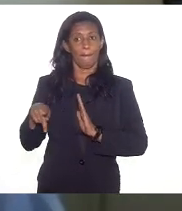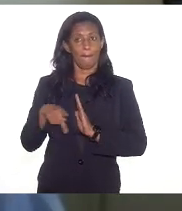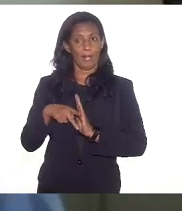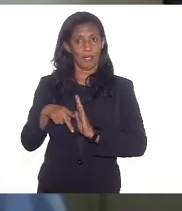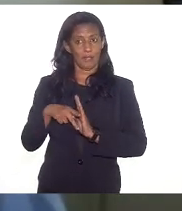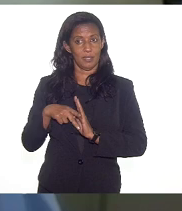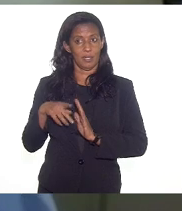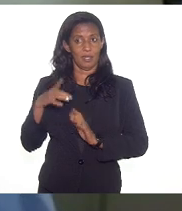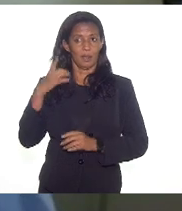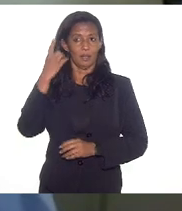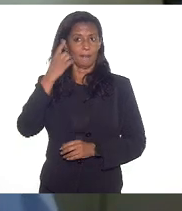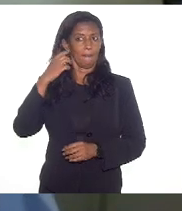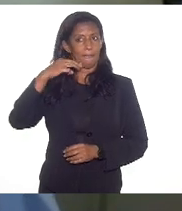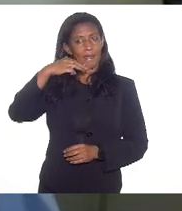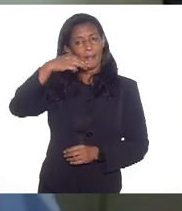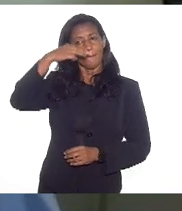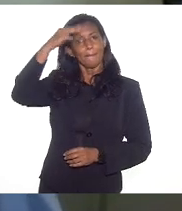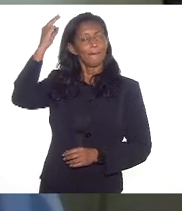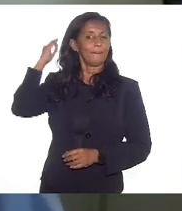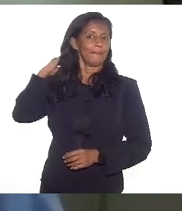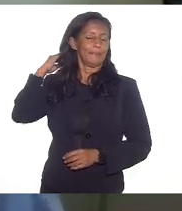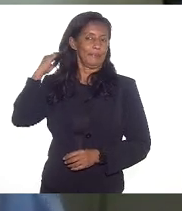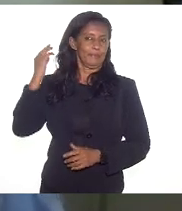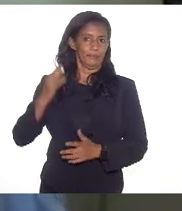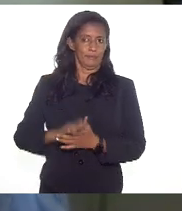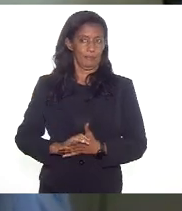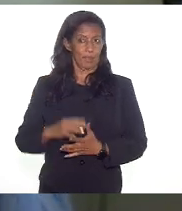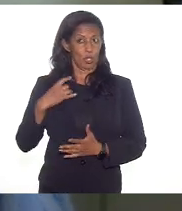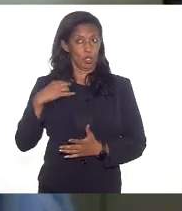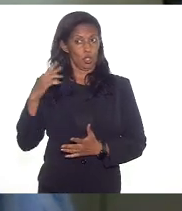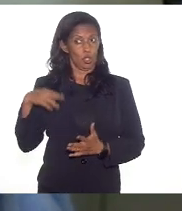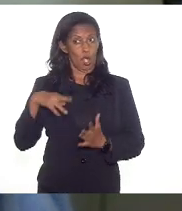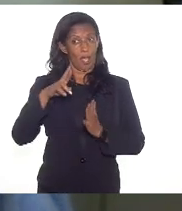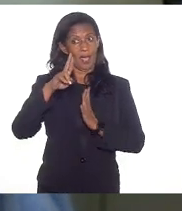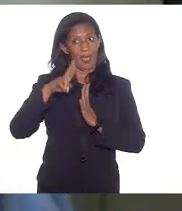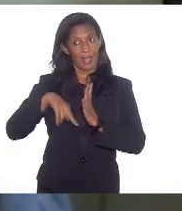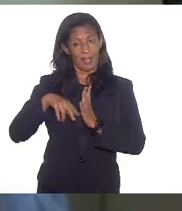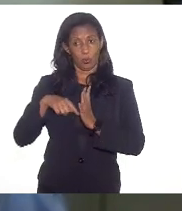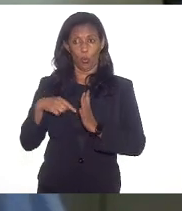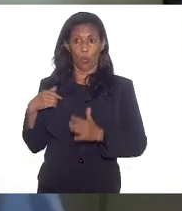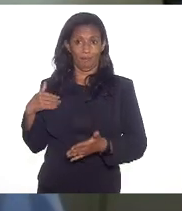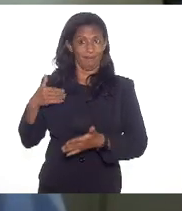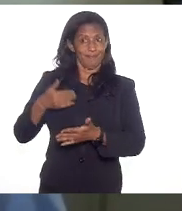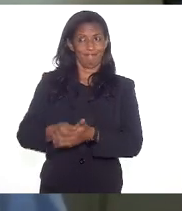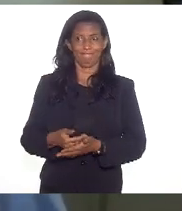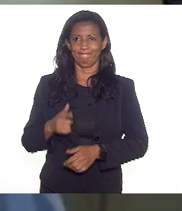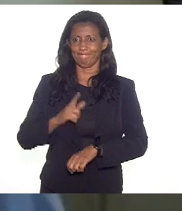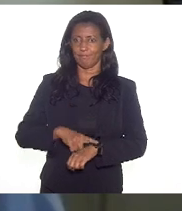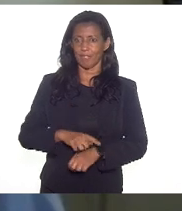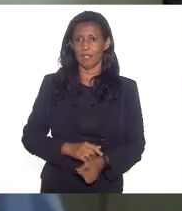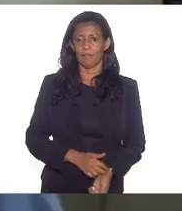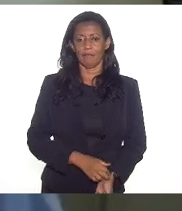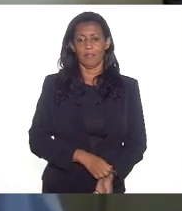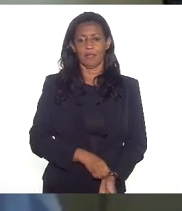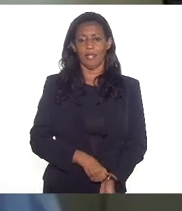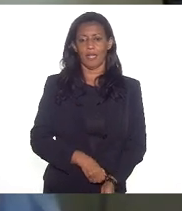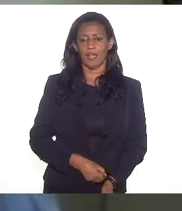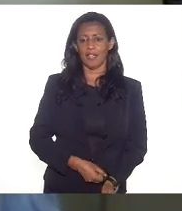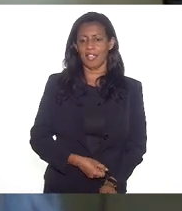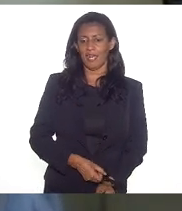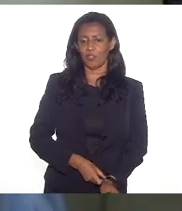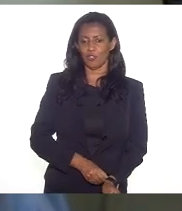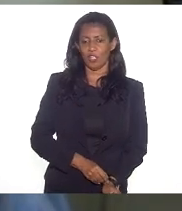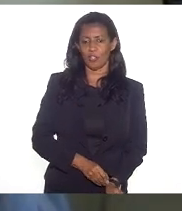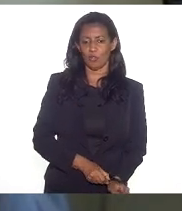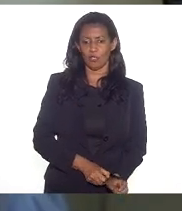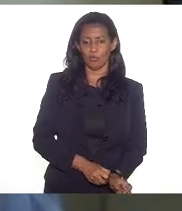Pacheco e eu só me tornei aqui relator em cima da hora. Se dependesse do meu